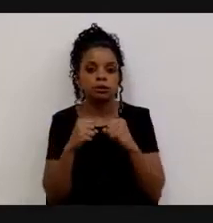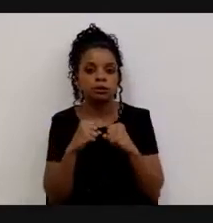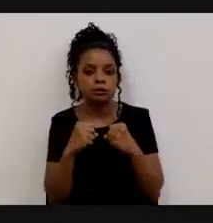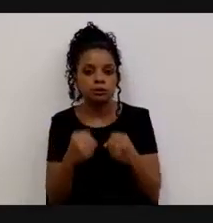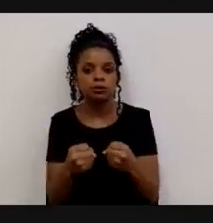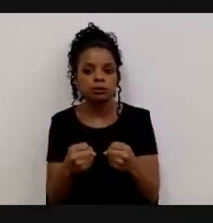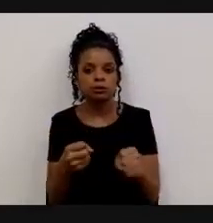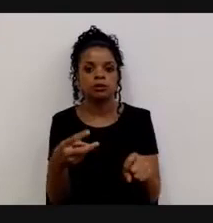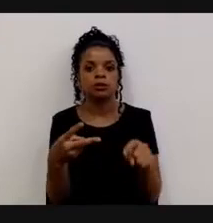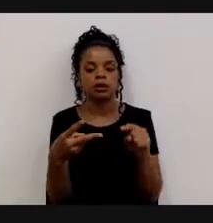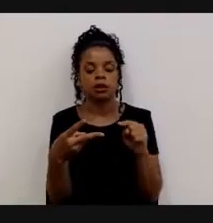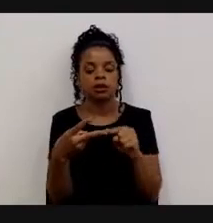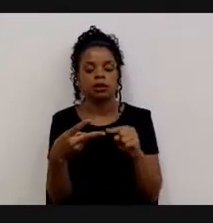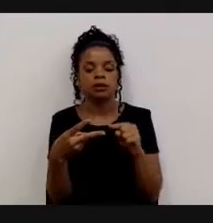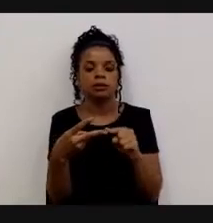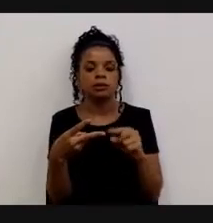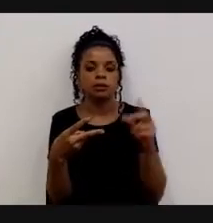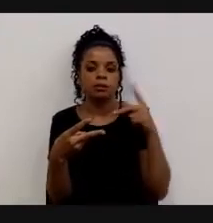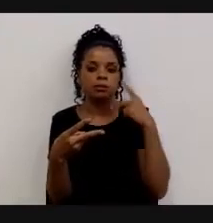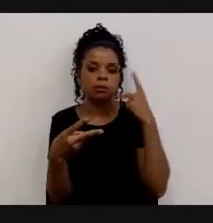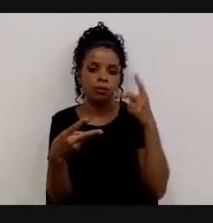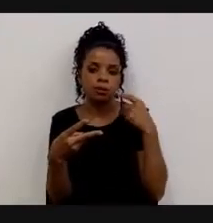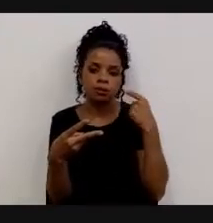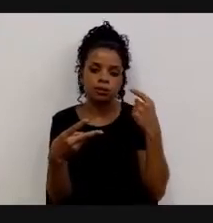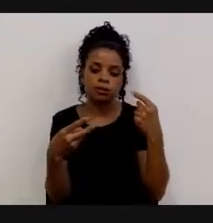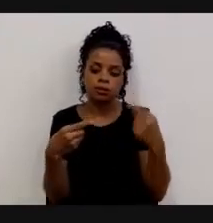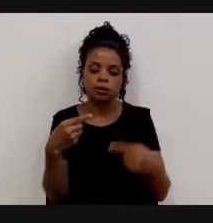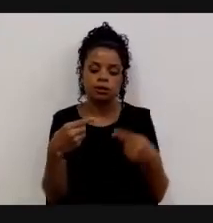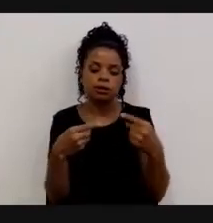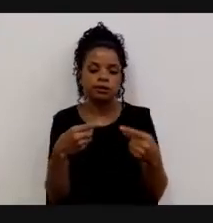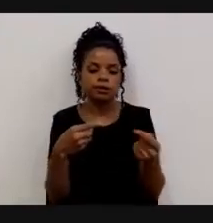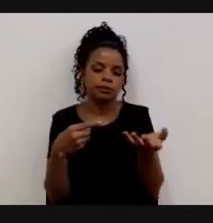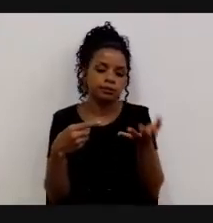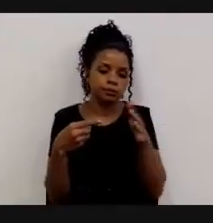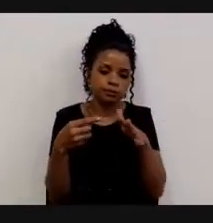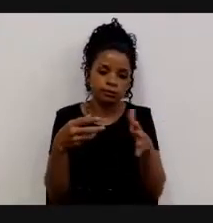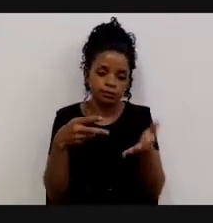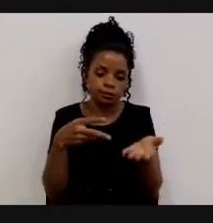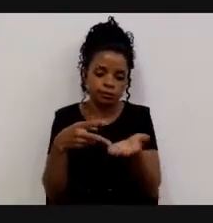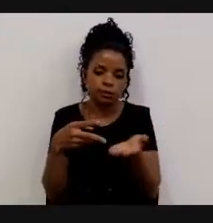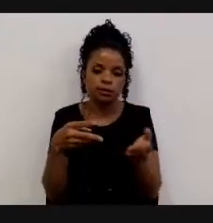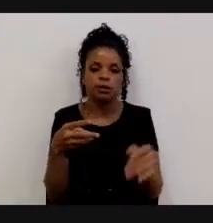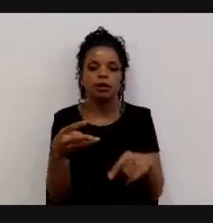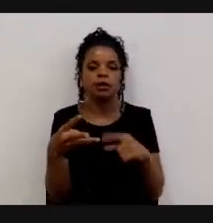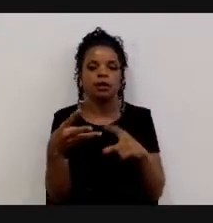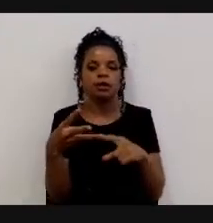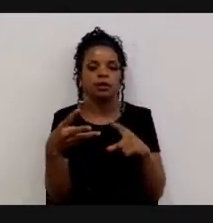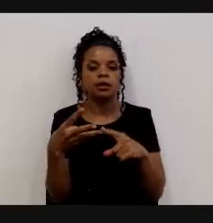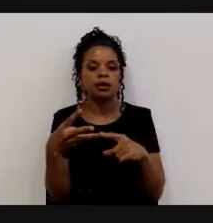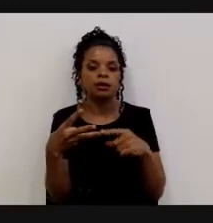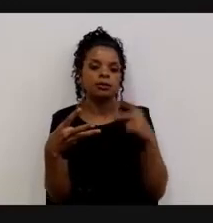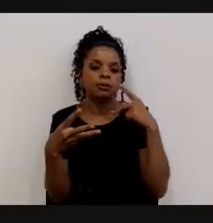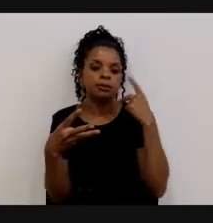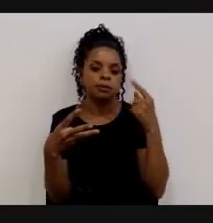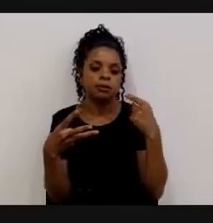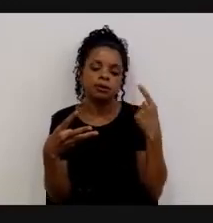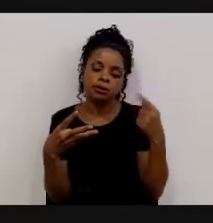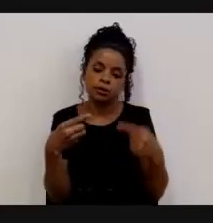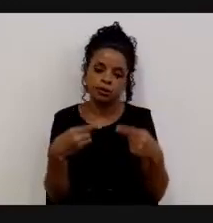middle polity, que seria a política intermediária, e o soft polity, que seria a política